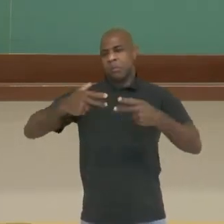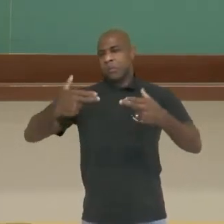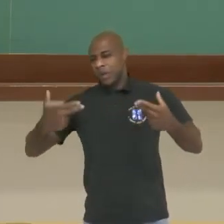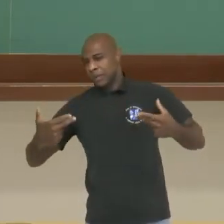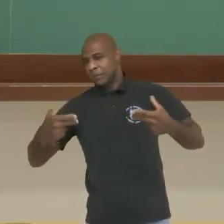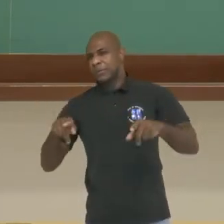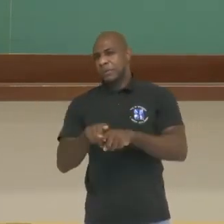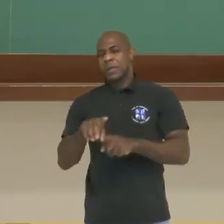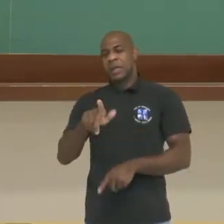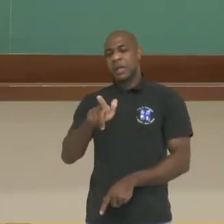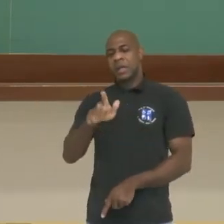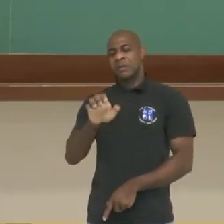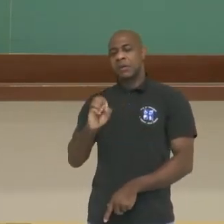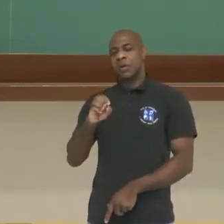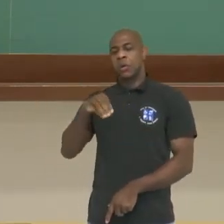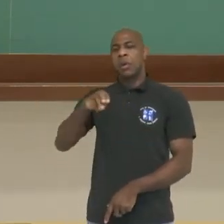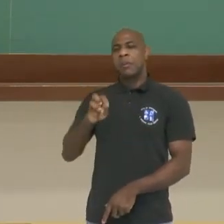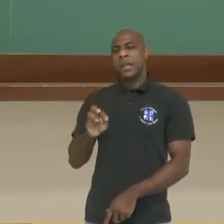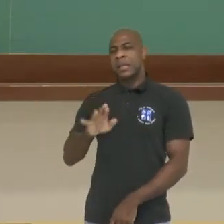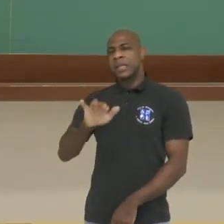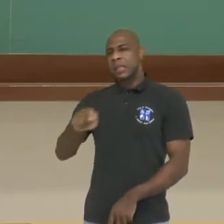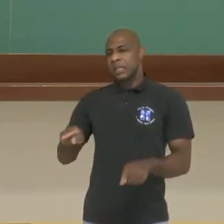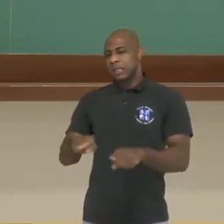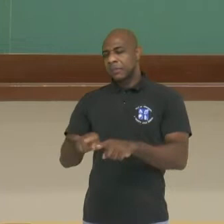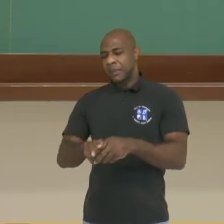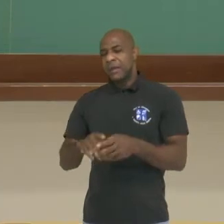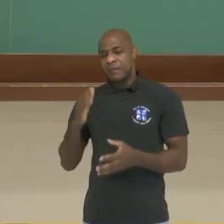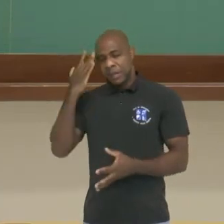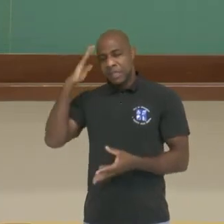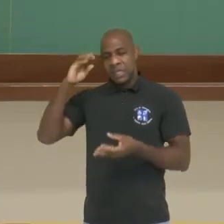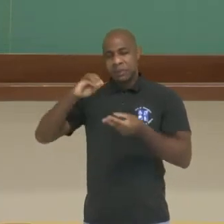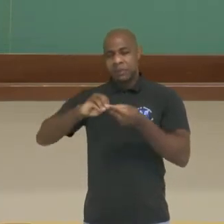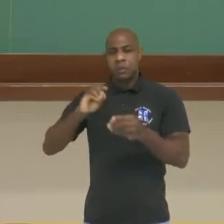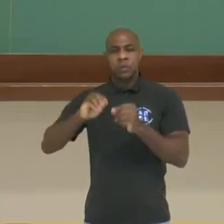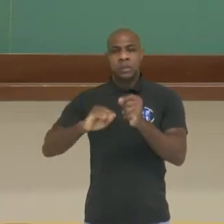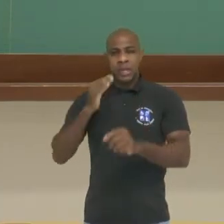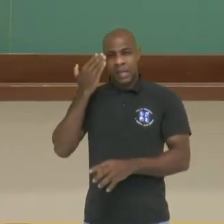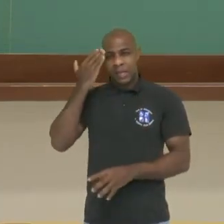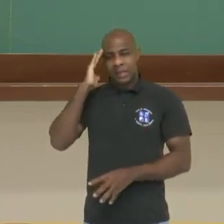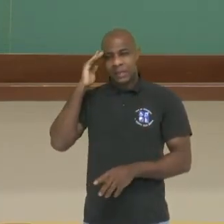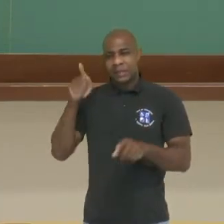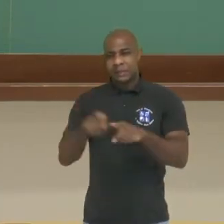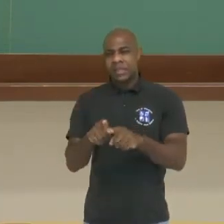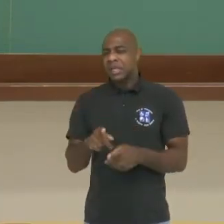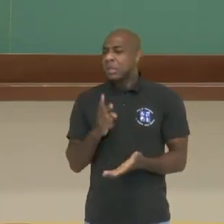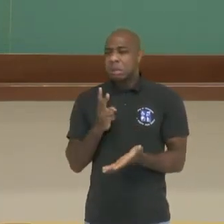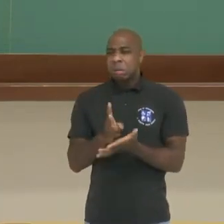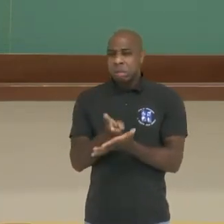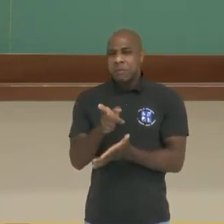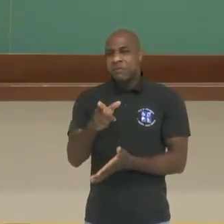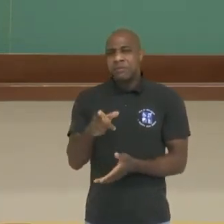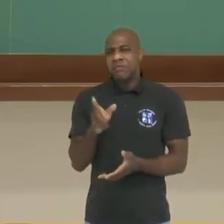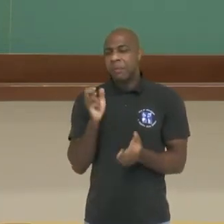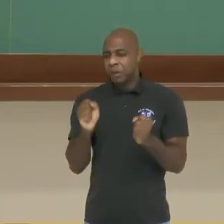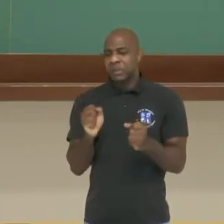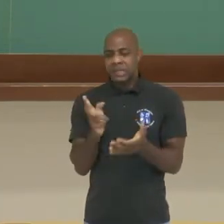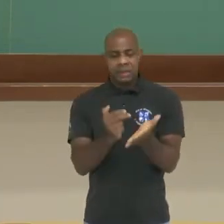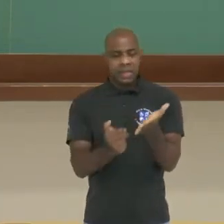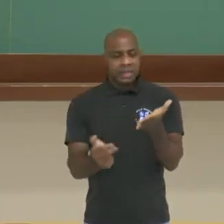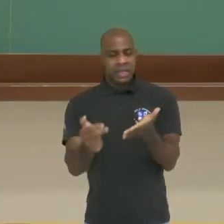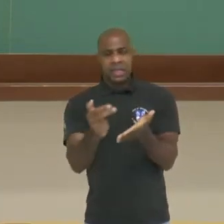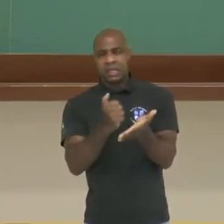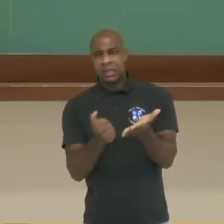René Descartes e que facilita muito a compreensão, porque nem sempre você vai poder desenhar para saber